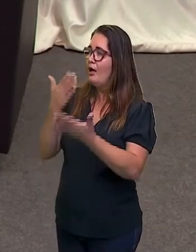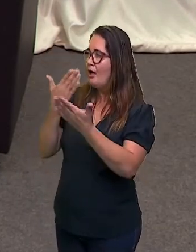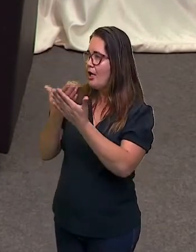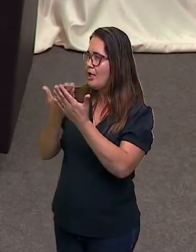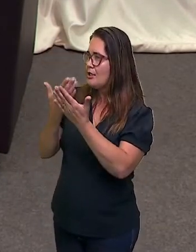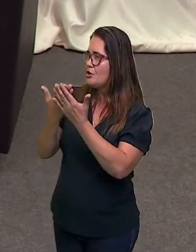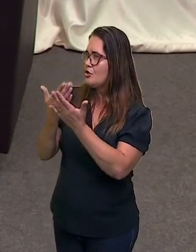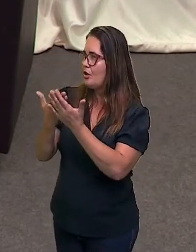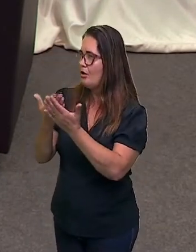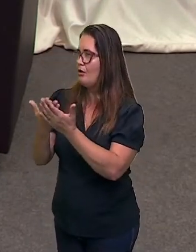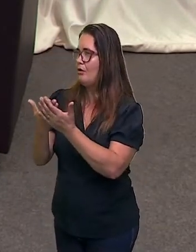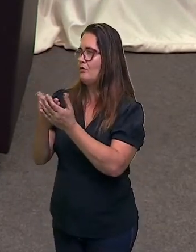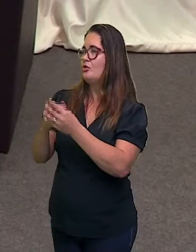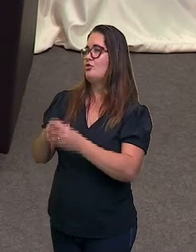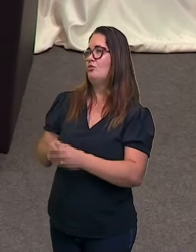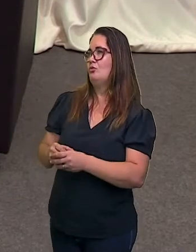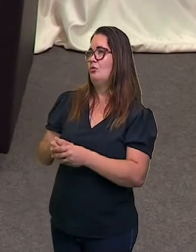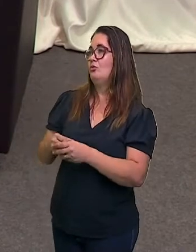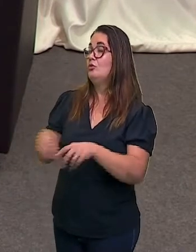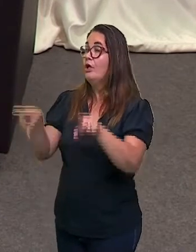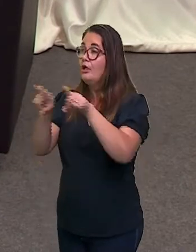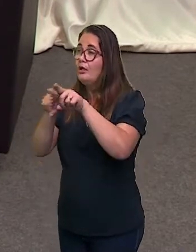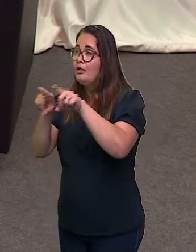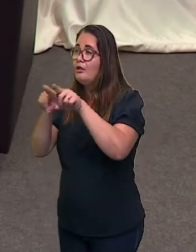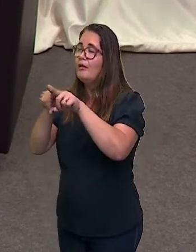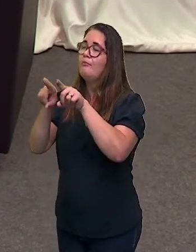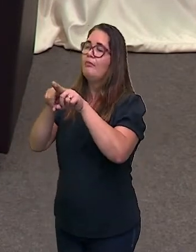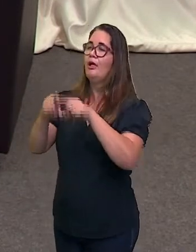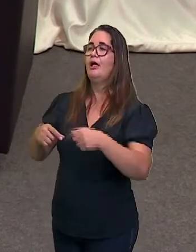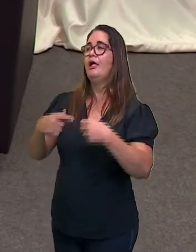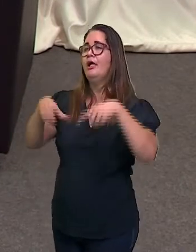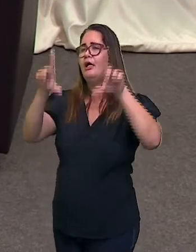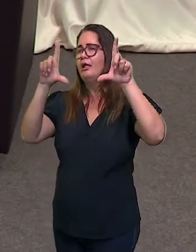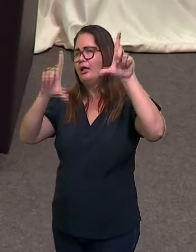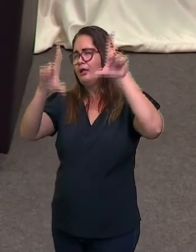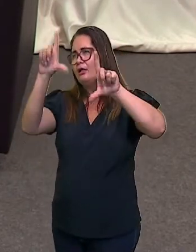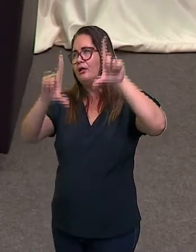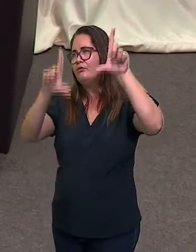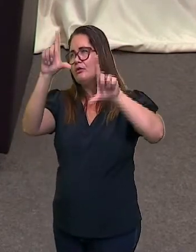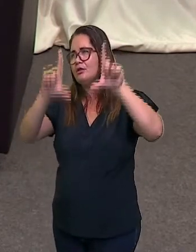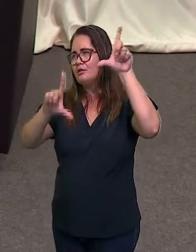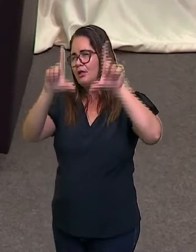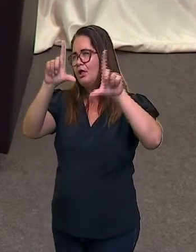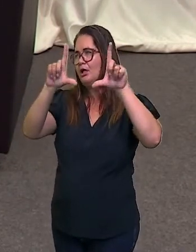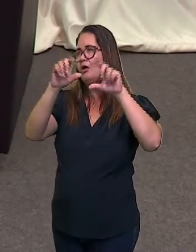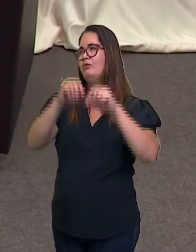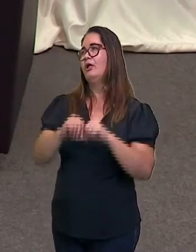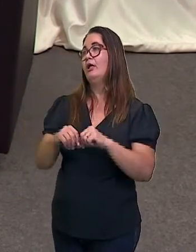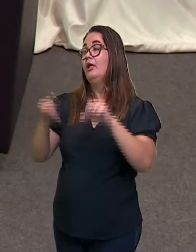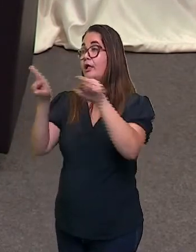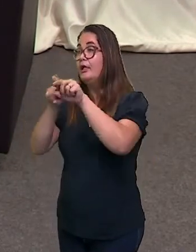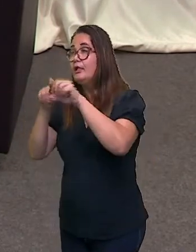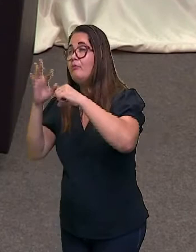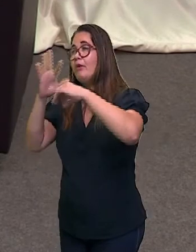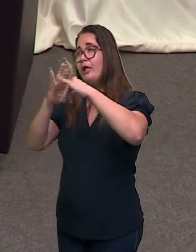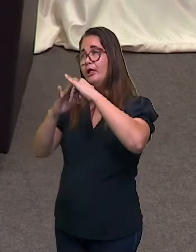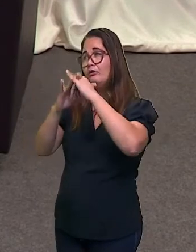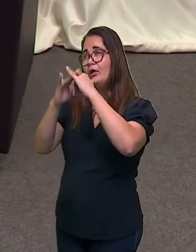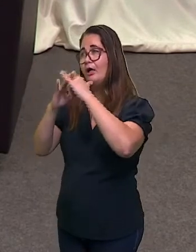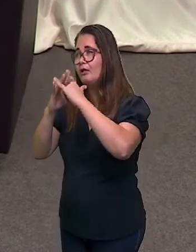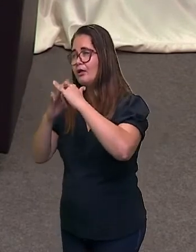língua portuguesa, que os alunos têm acesso através da TV, canal do YouTube, na